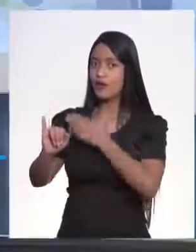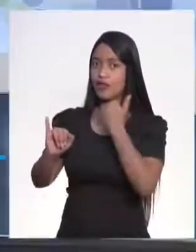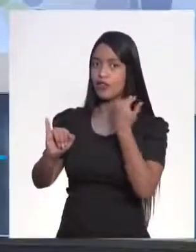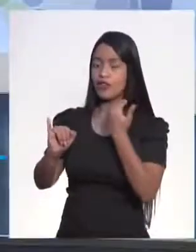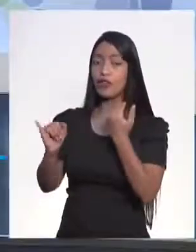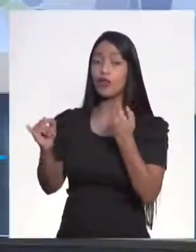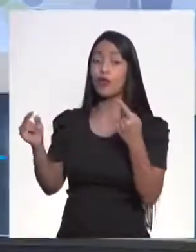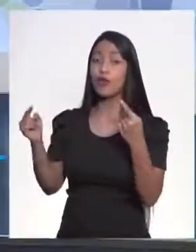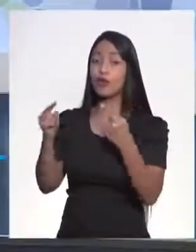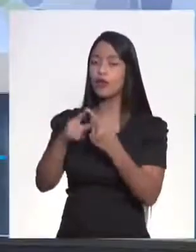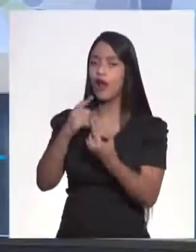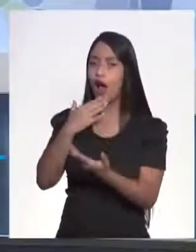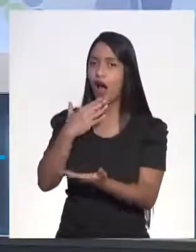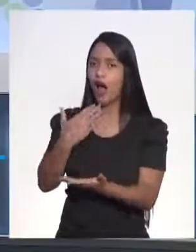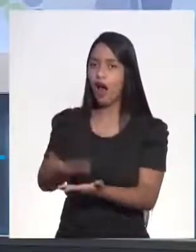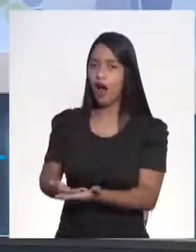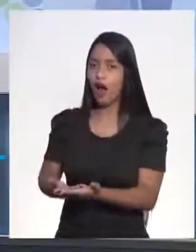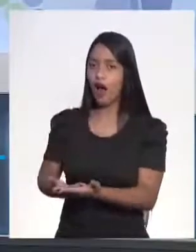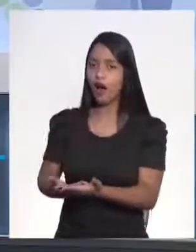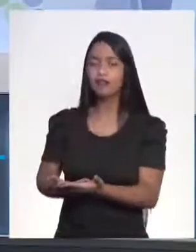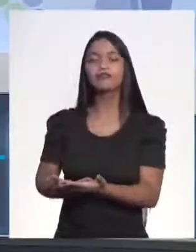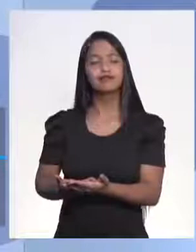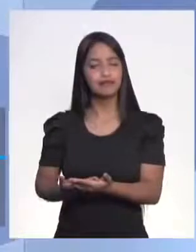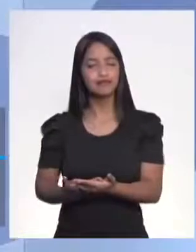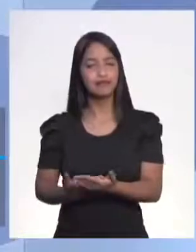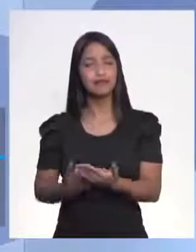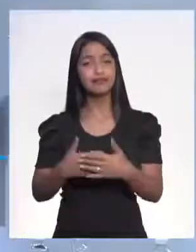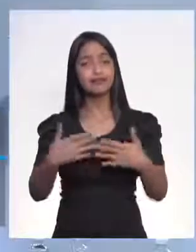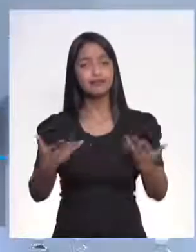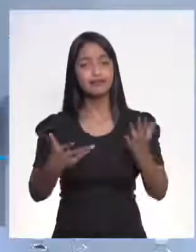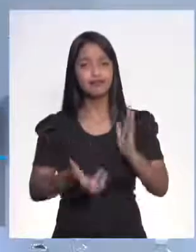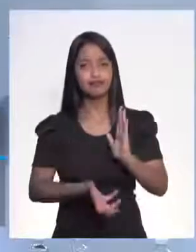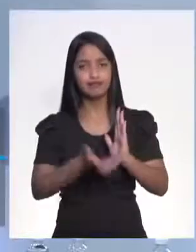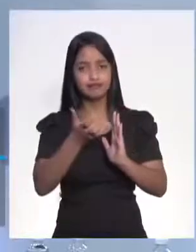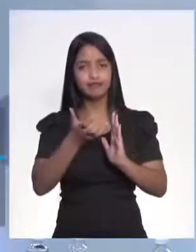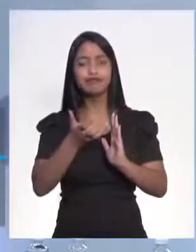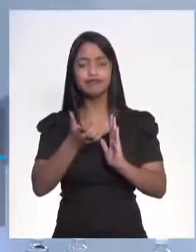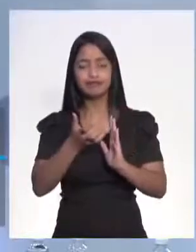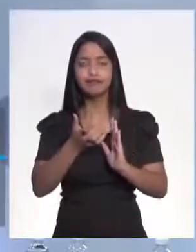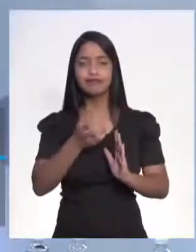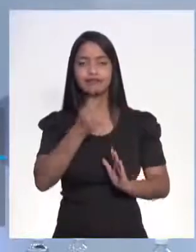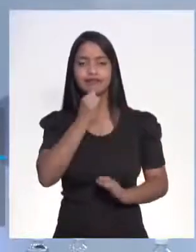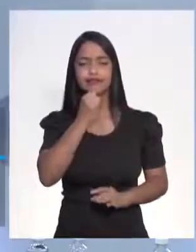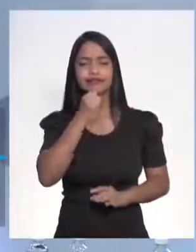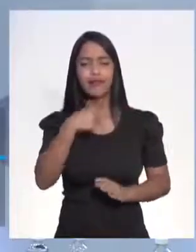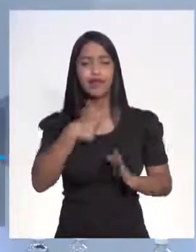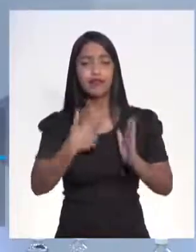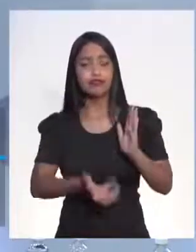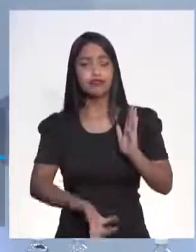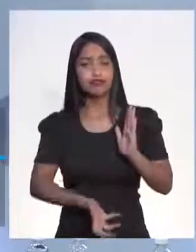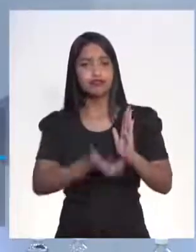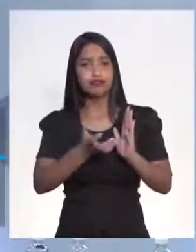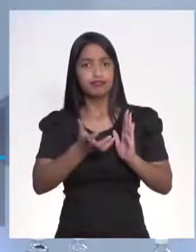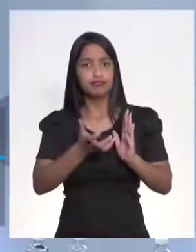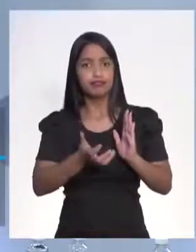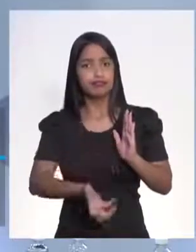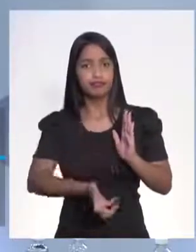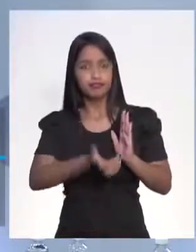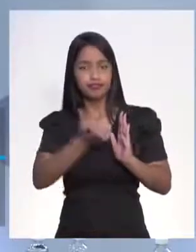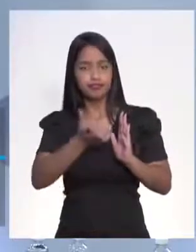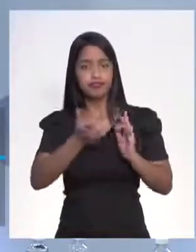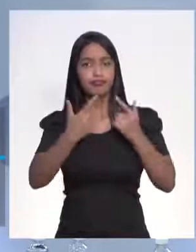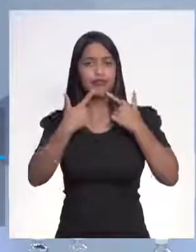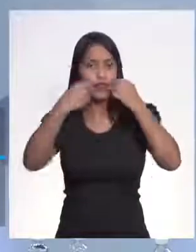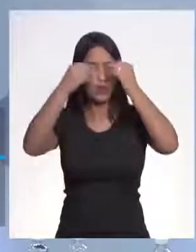eu morri às vezes é meio irônico ou muito me pode ser um exagero quando é exagero seu exagerei nesse meu sentido